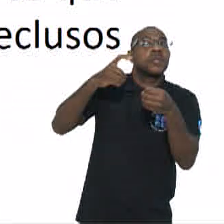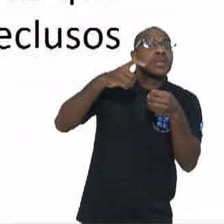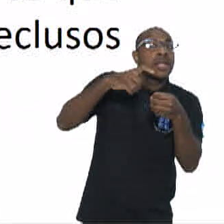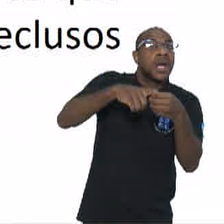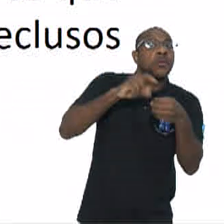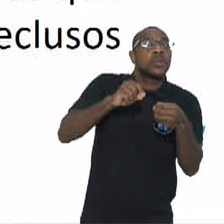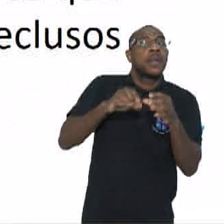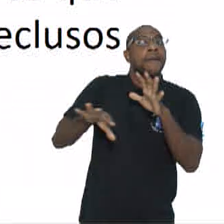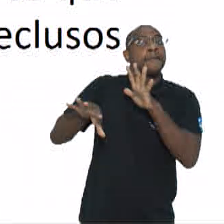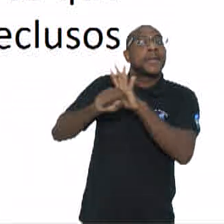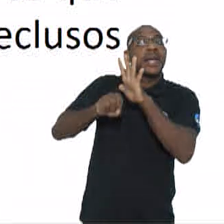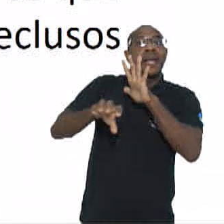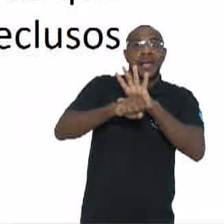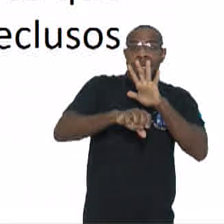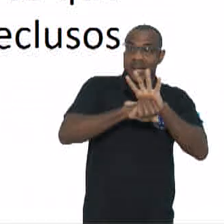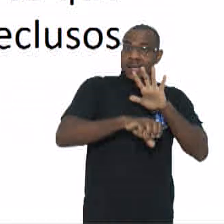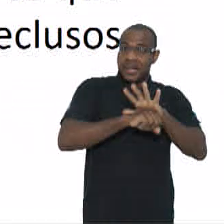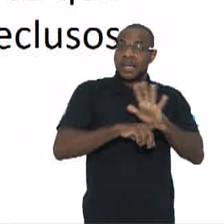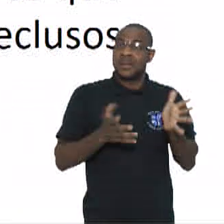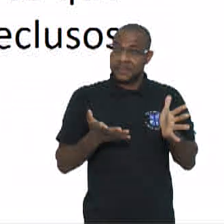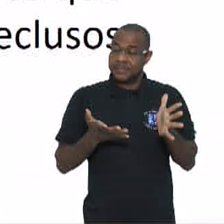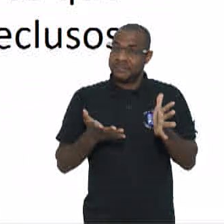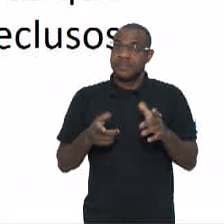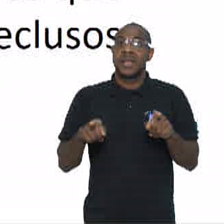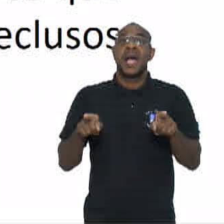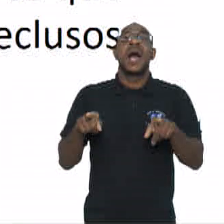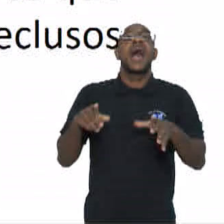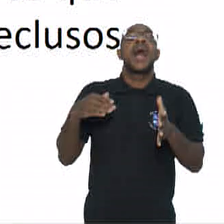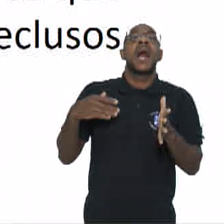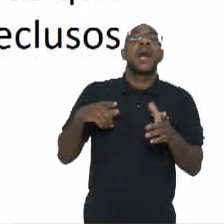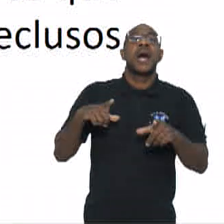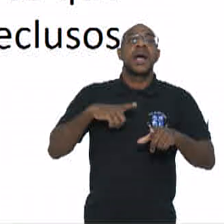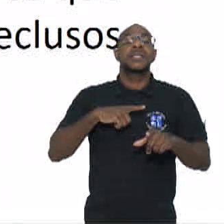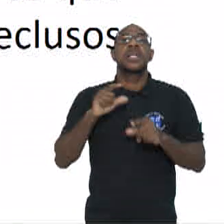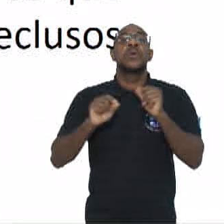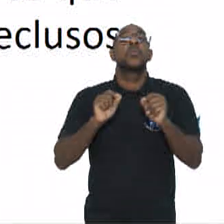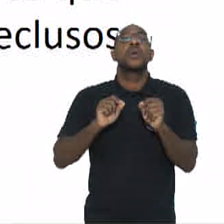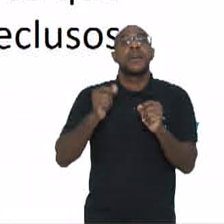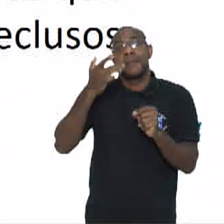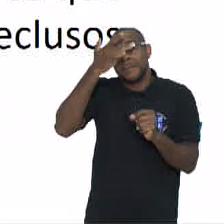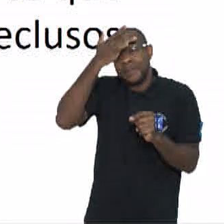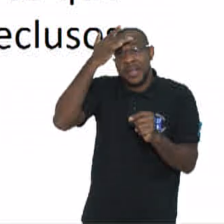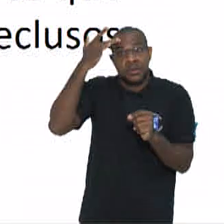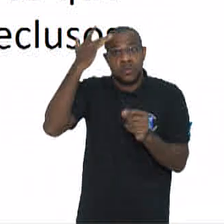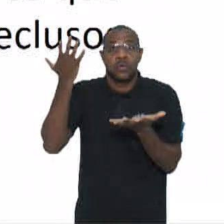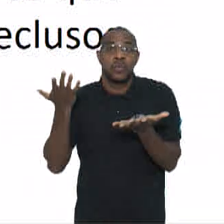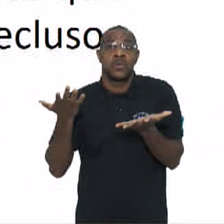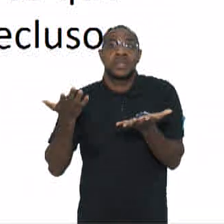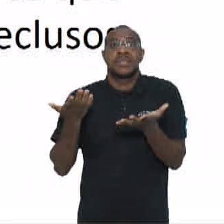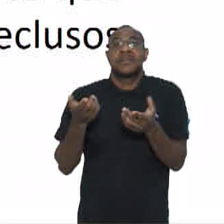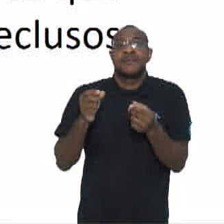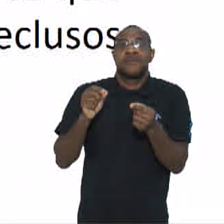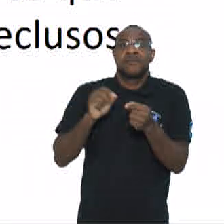que até guardas de segurança tenham feito sexo com reclusos ou tenham